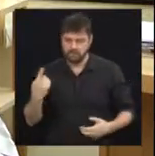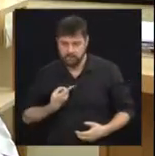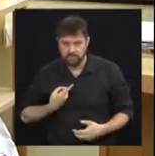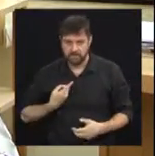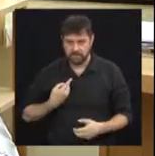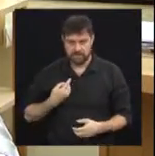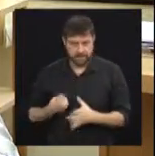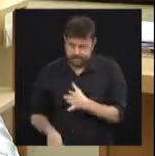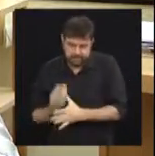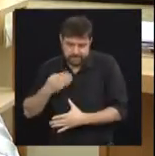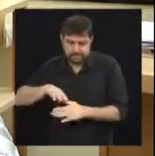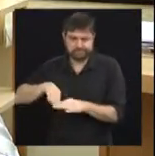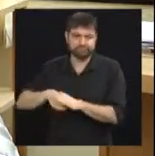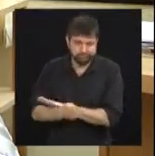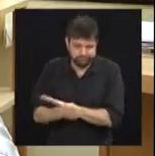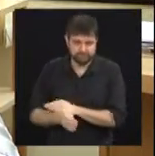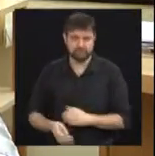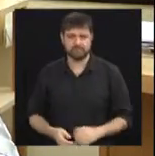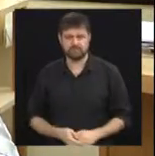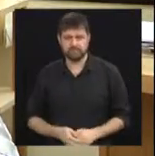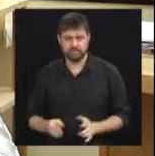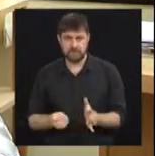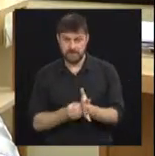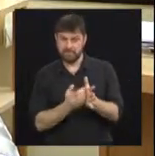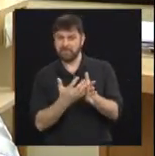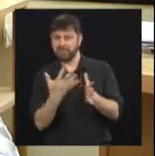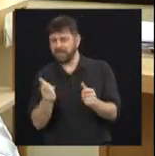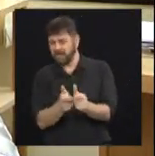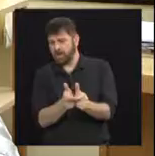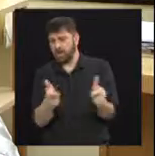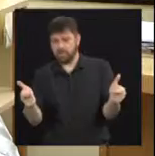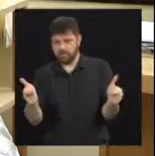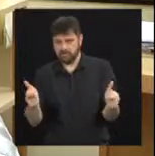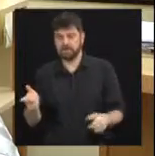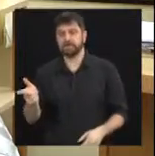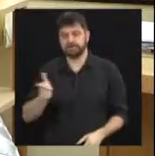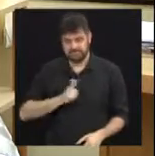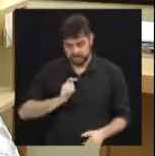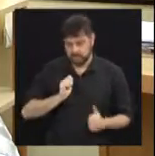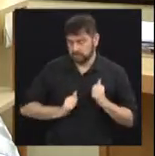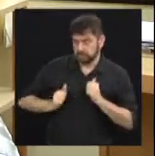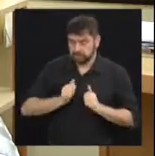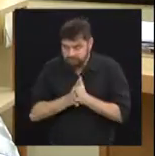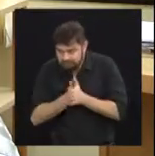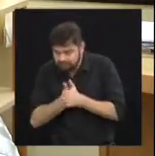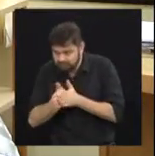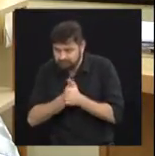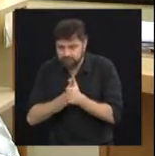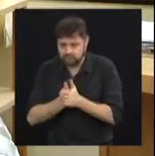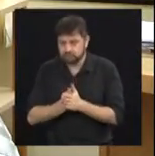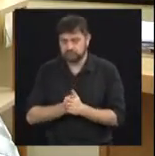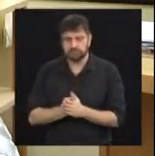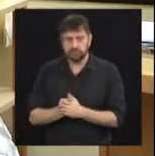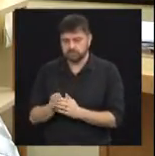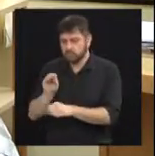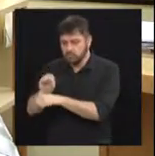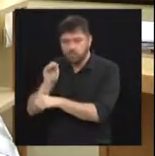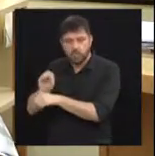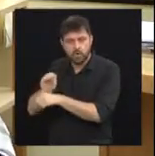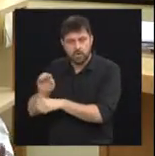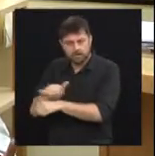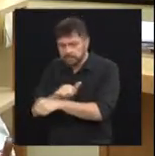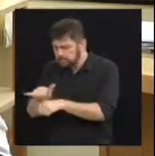mais habitual. Muitas das vezes, na maioria das vezes, apesar dessa questão da ansiedade, o tratamento